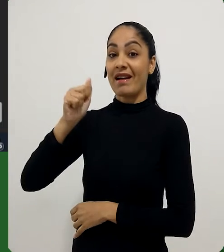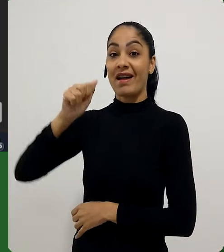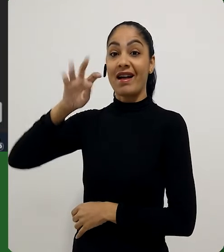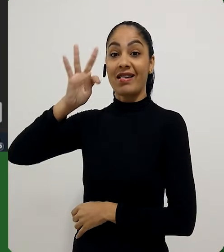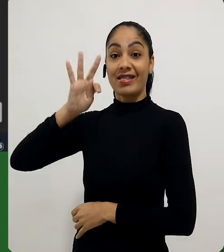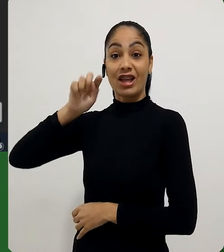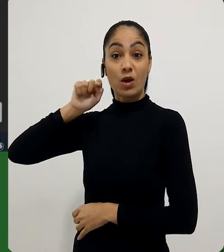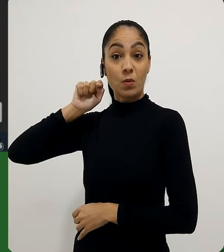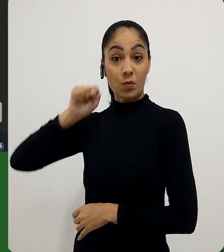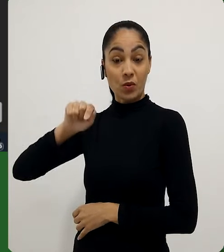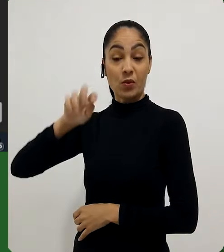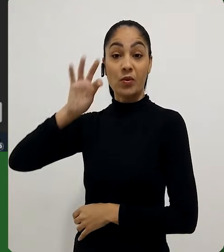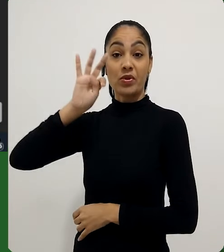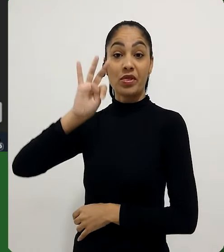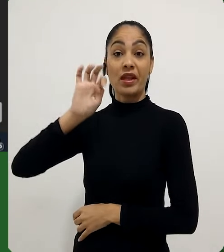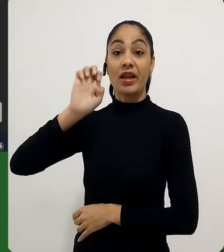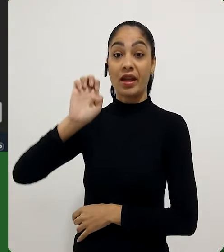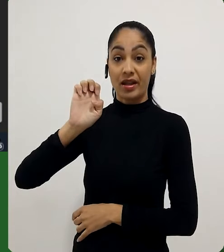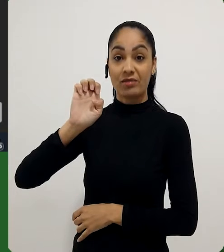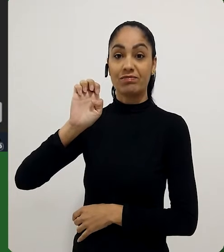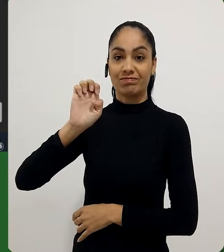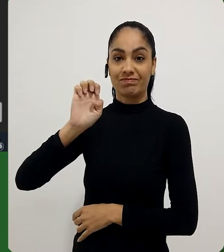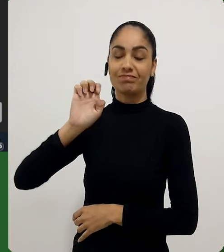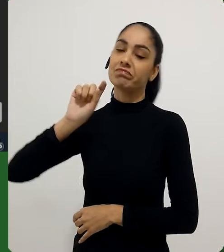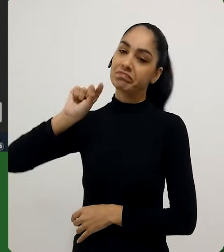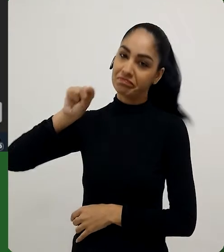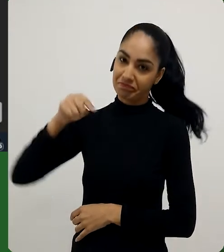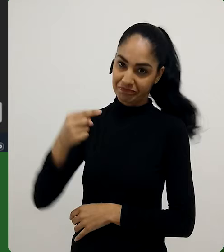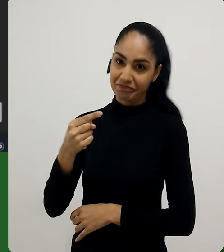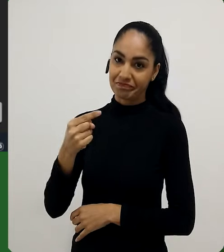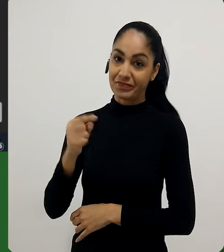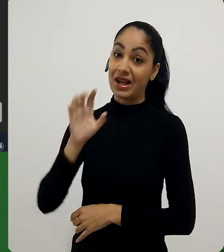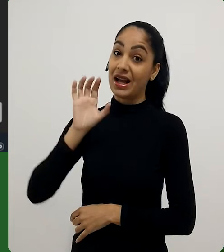correta é esta aqui, ó. AT.TE.